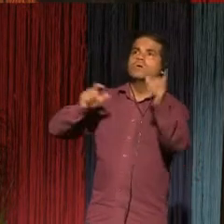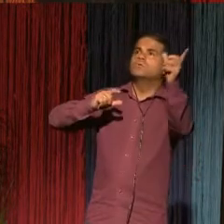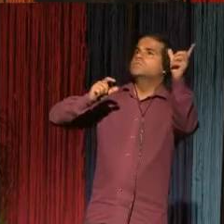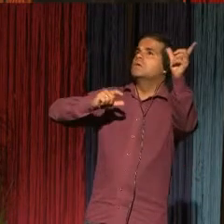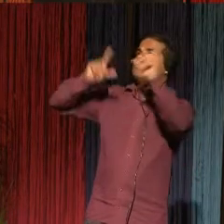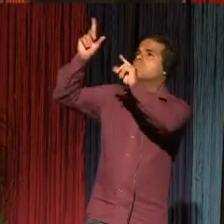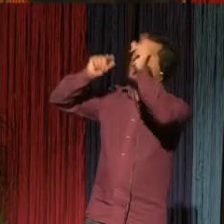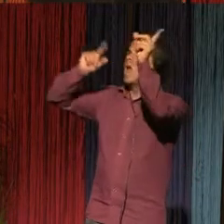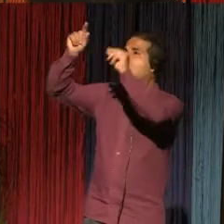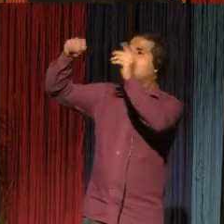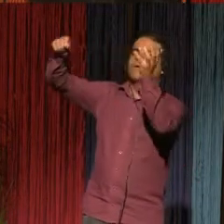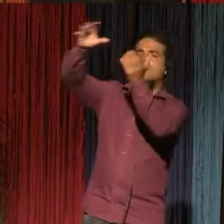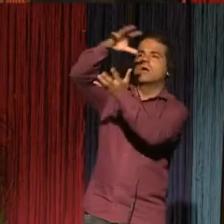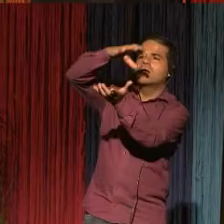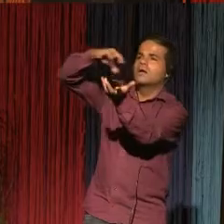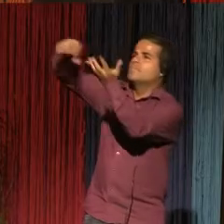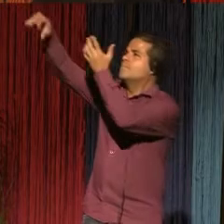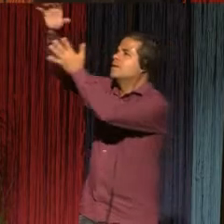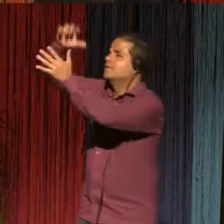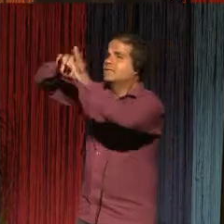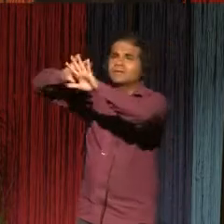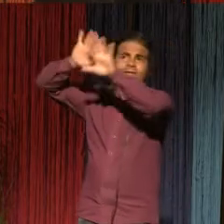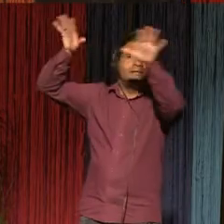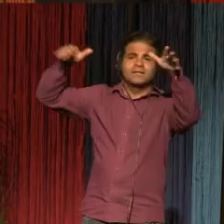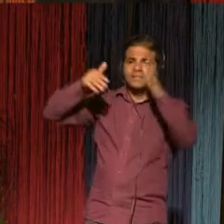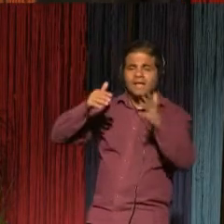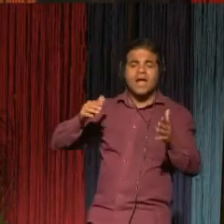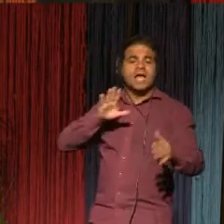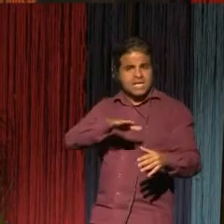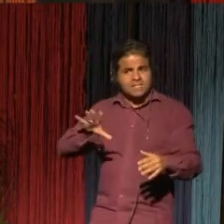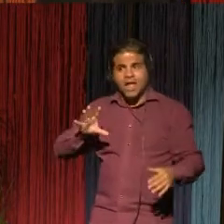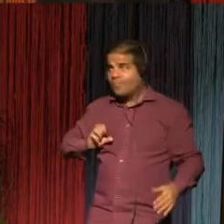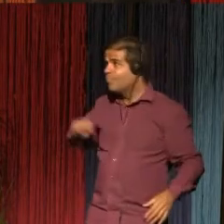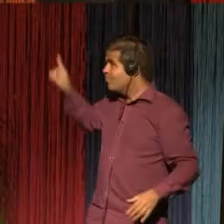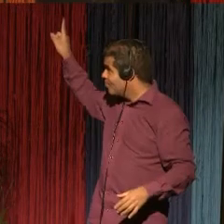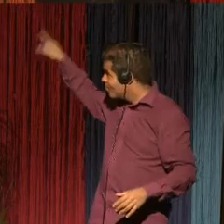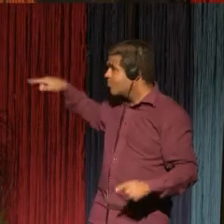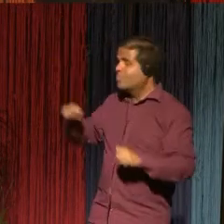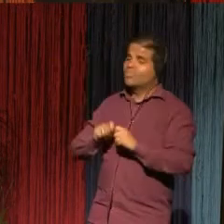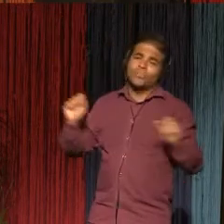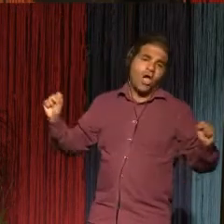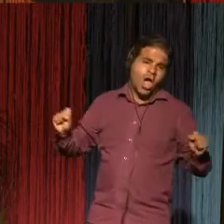planetas no sistema solar. Muitas crianças adoram fazer isso aqui.